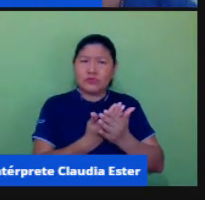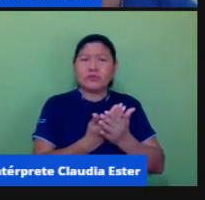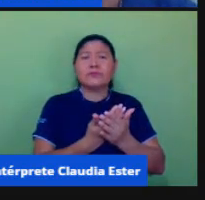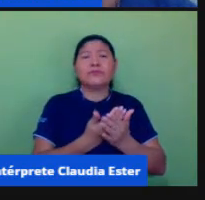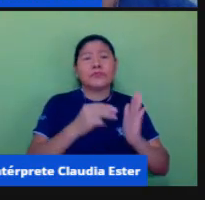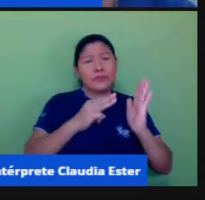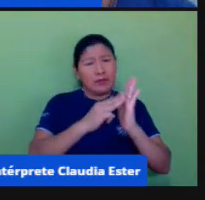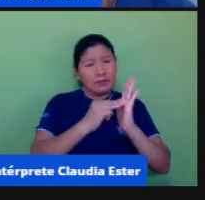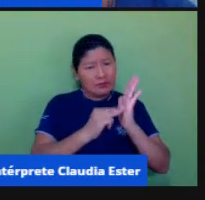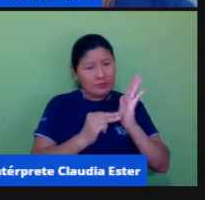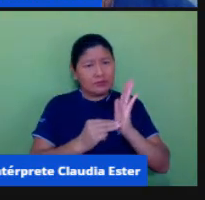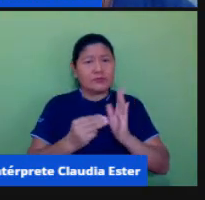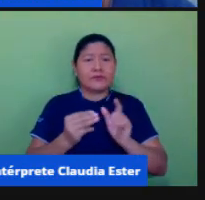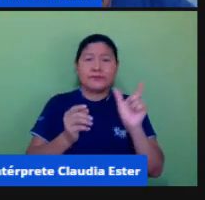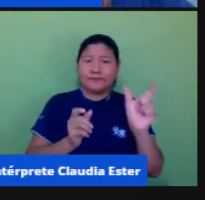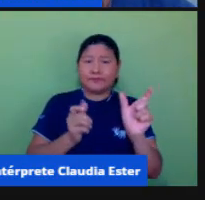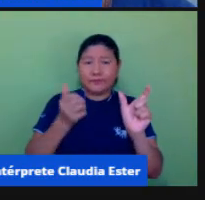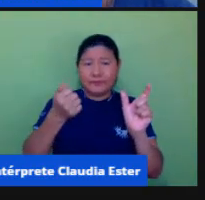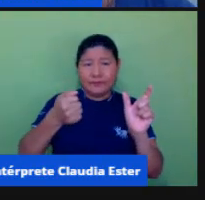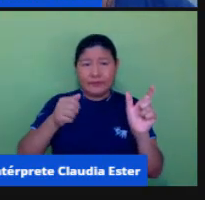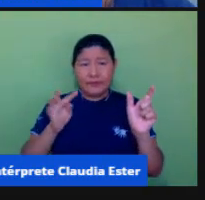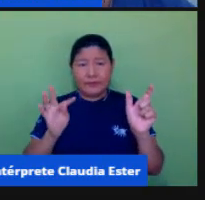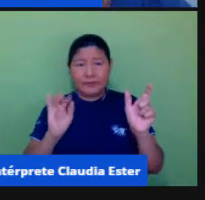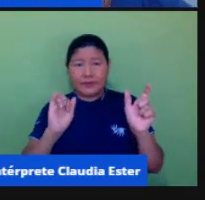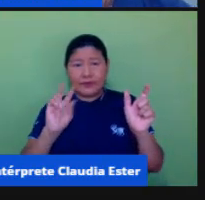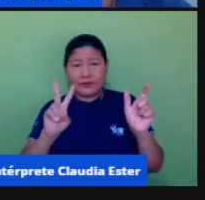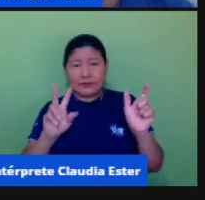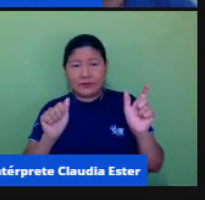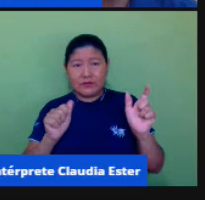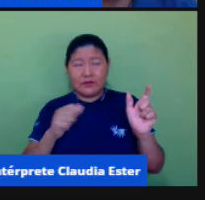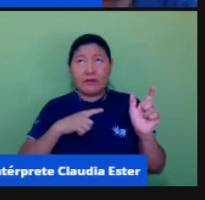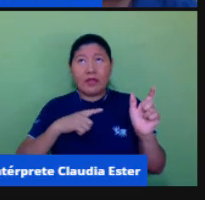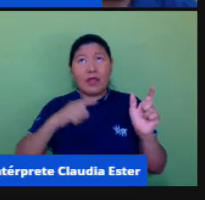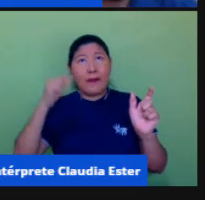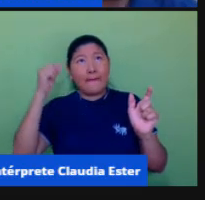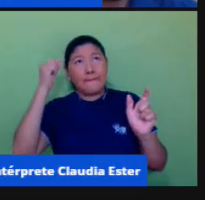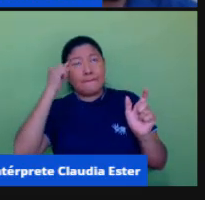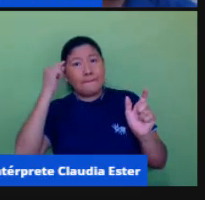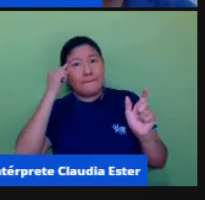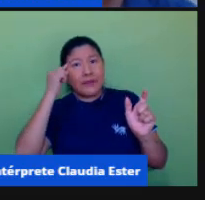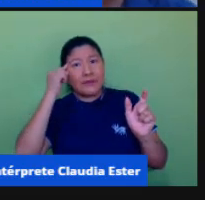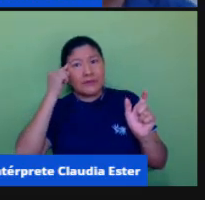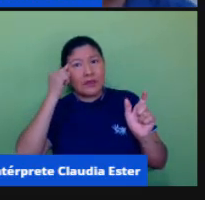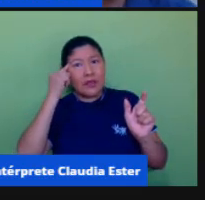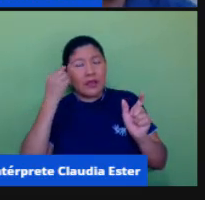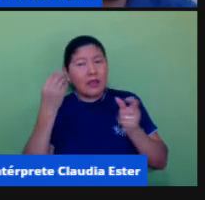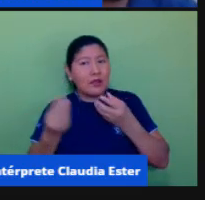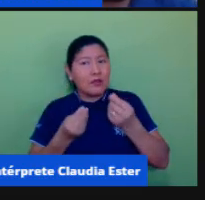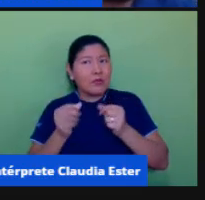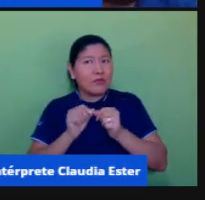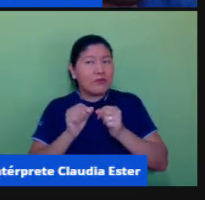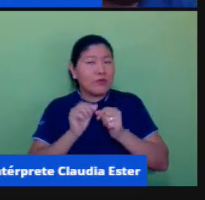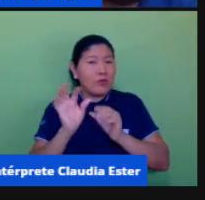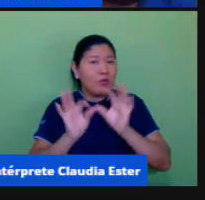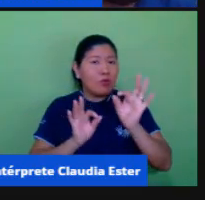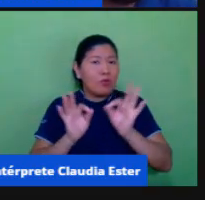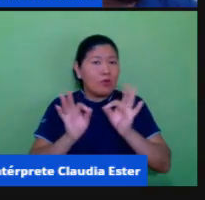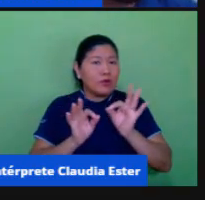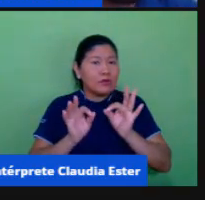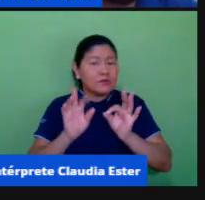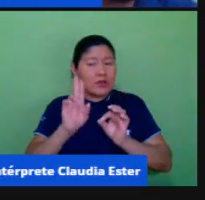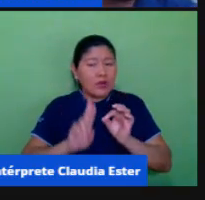ativas, para que a gente possa problematizar, refletir sobre a nossa formação. É claro, nós somos